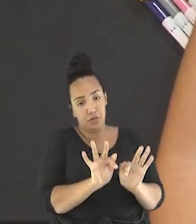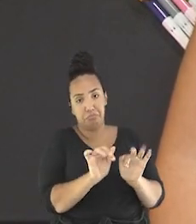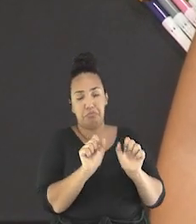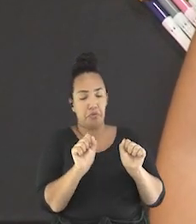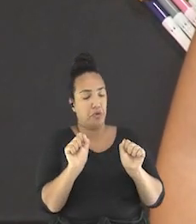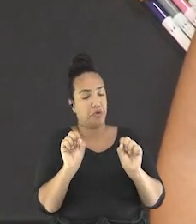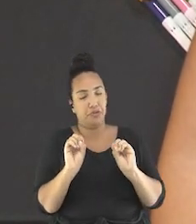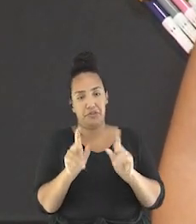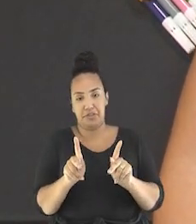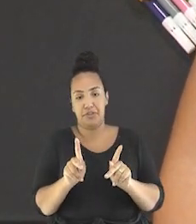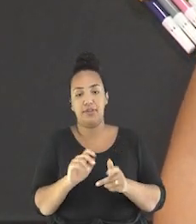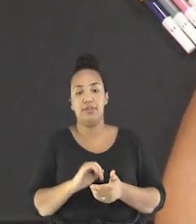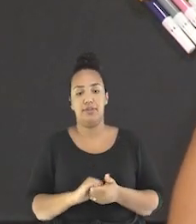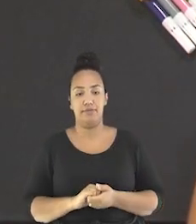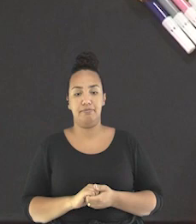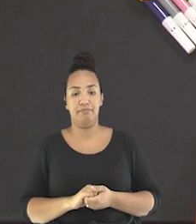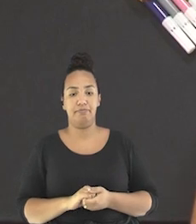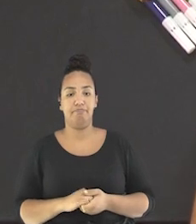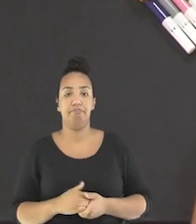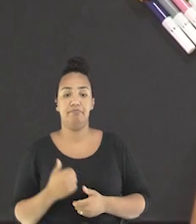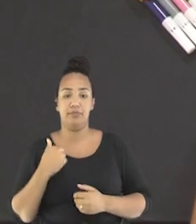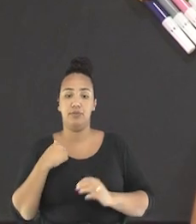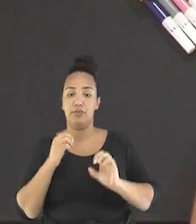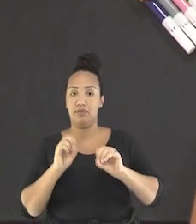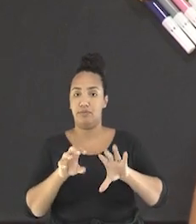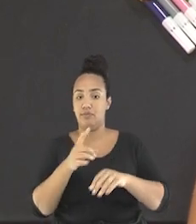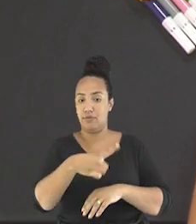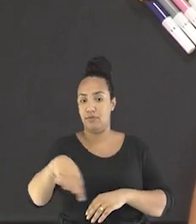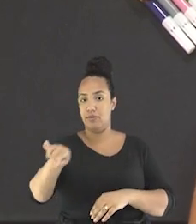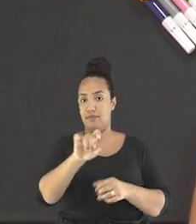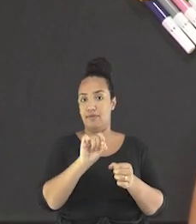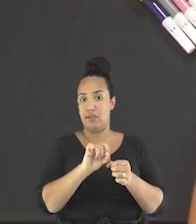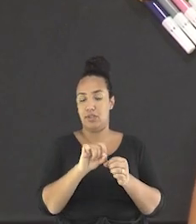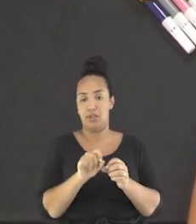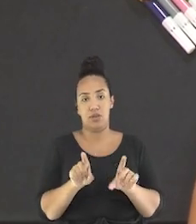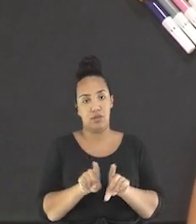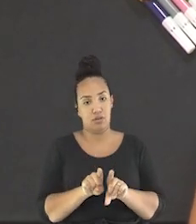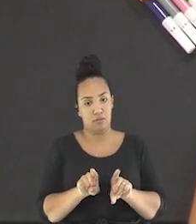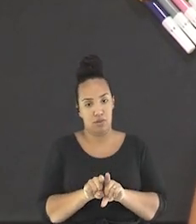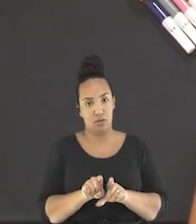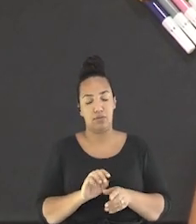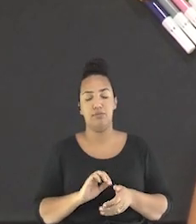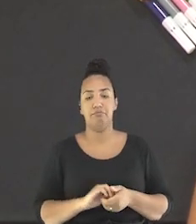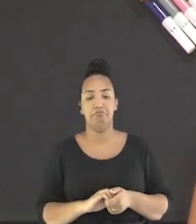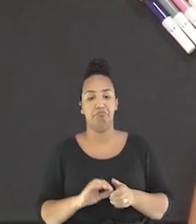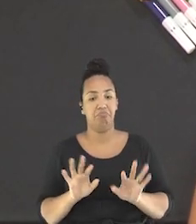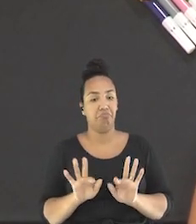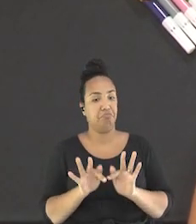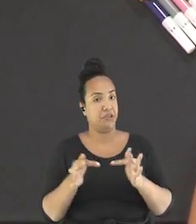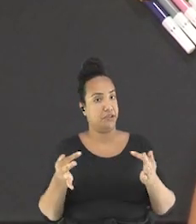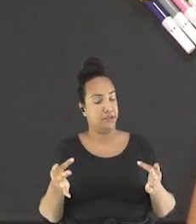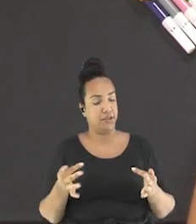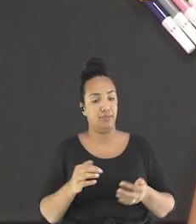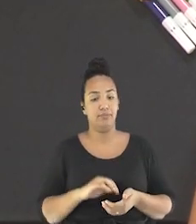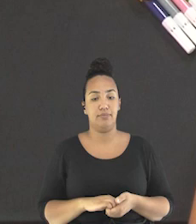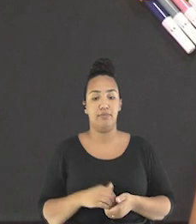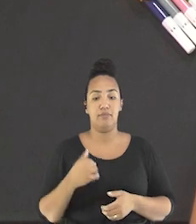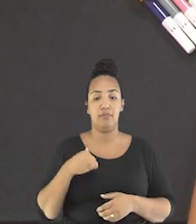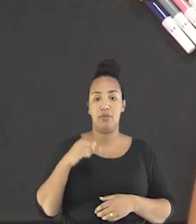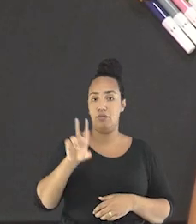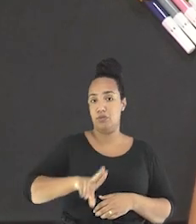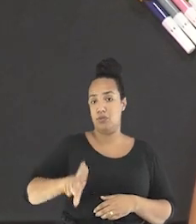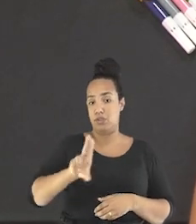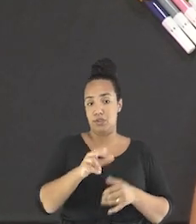finalizar apenas assim, tá tudo bem. Mas eu vou ensinar vocês a fazer esse suportezinho. Ele é bem simples de fazer.